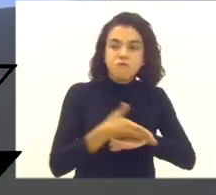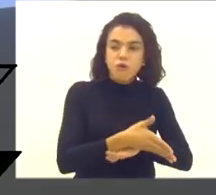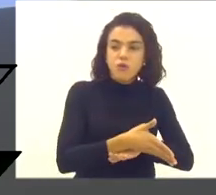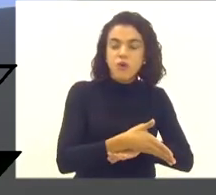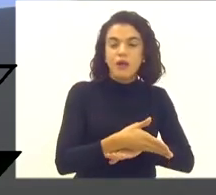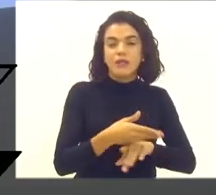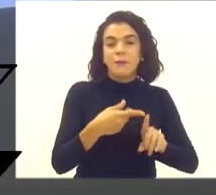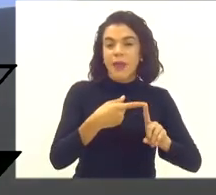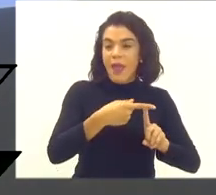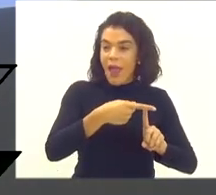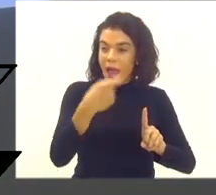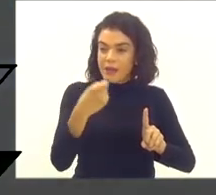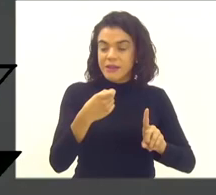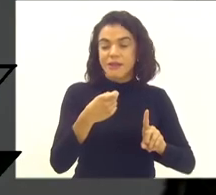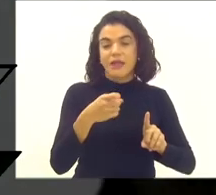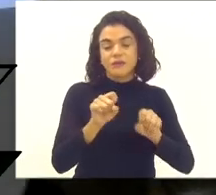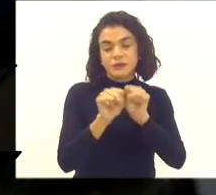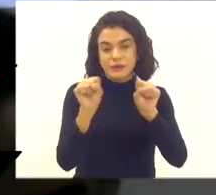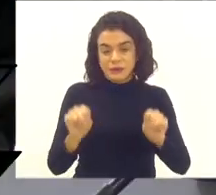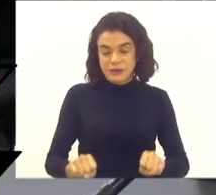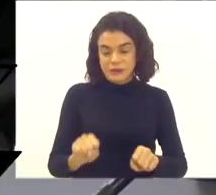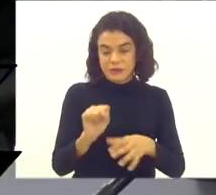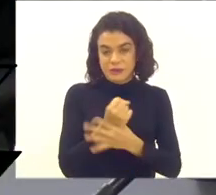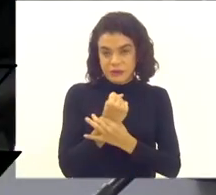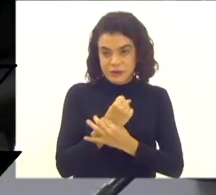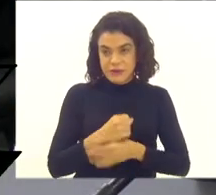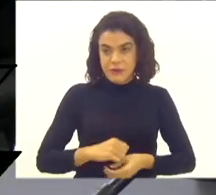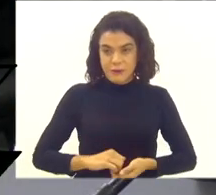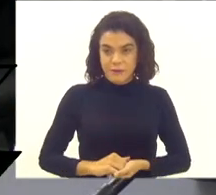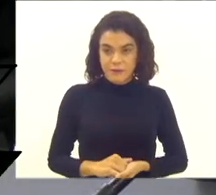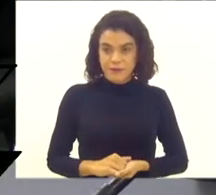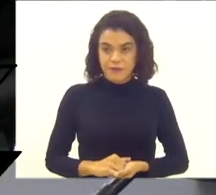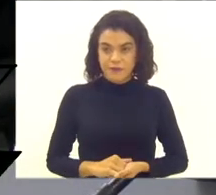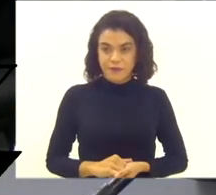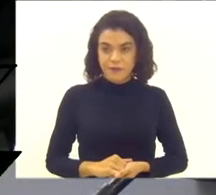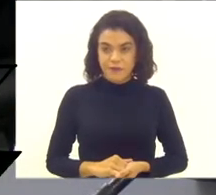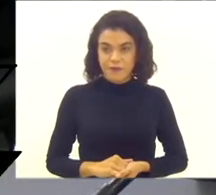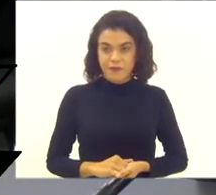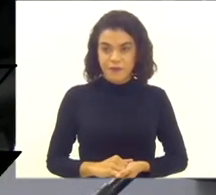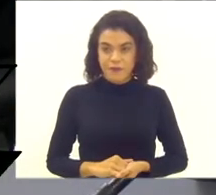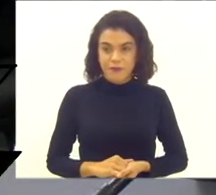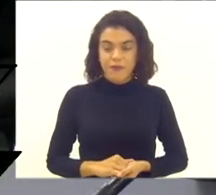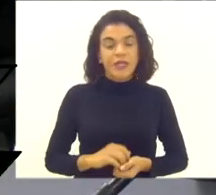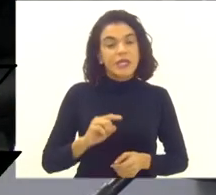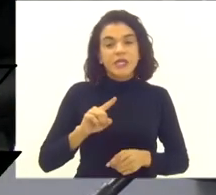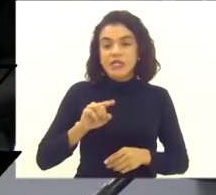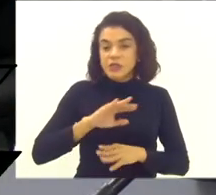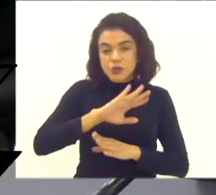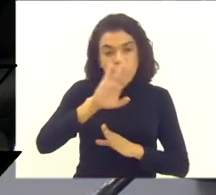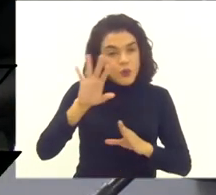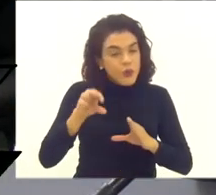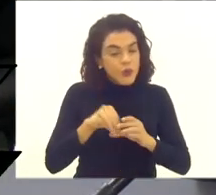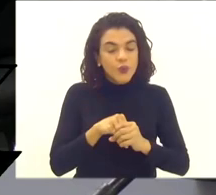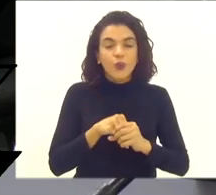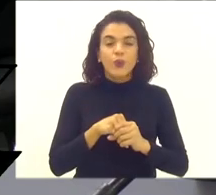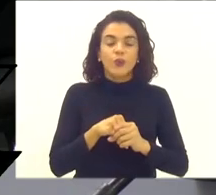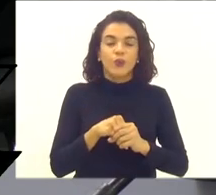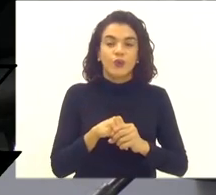ataques ao sistemas de segurança dos candidatos isso tudo constitui aí